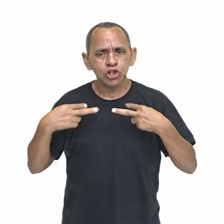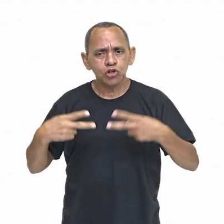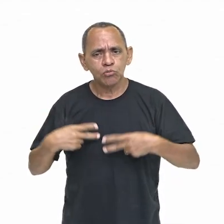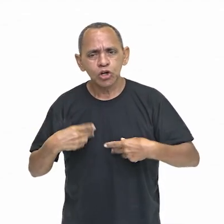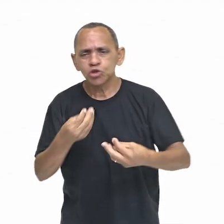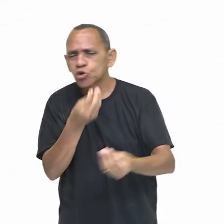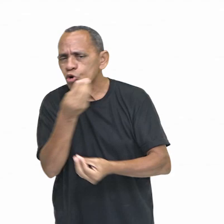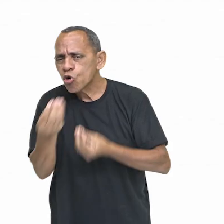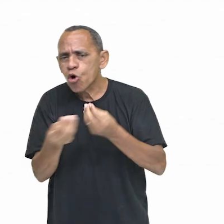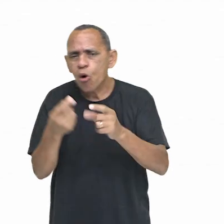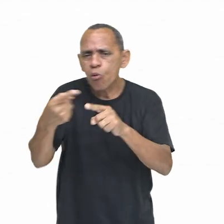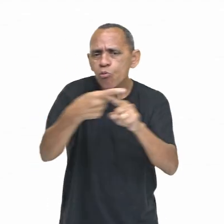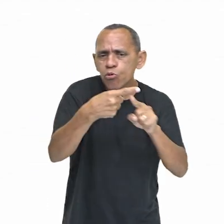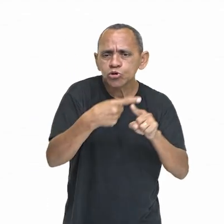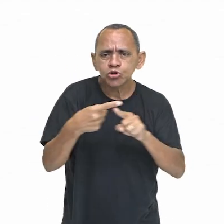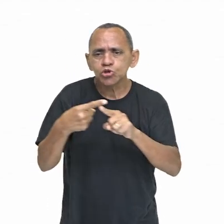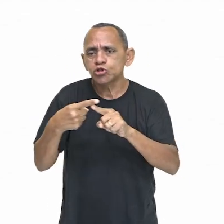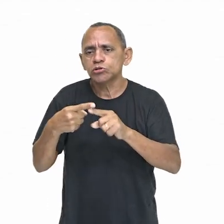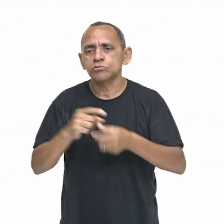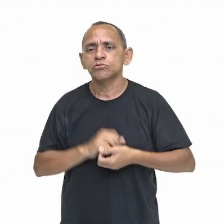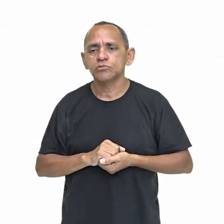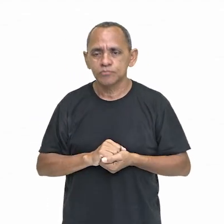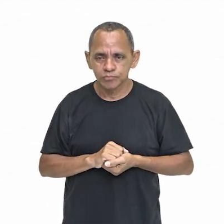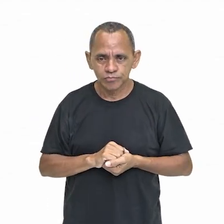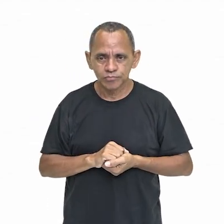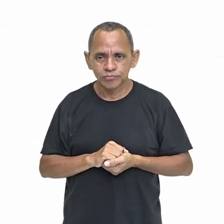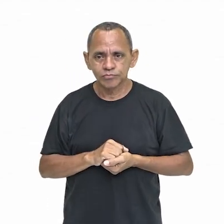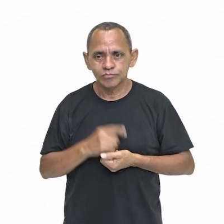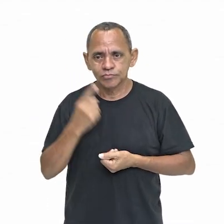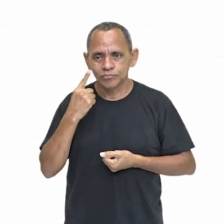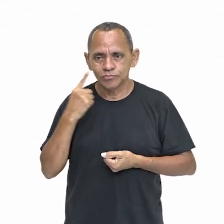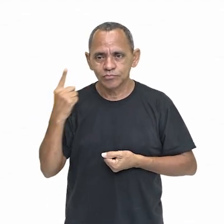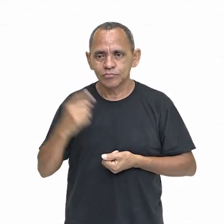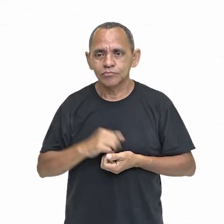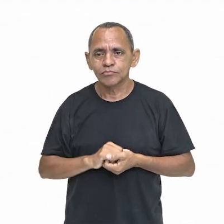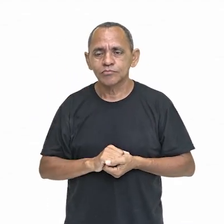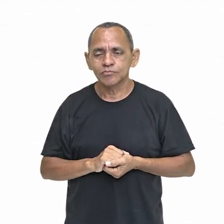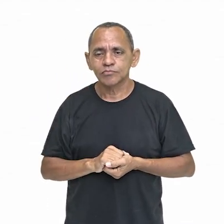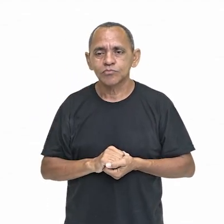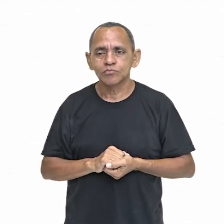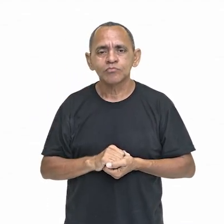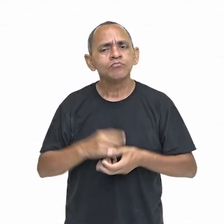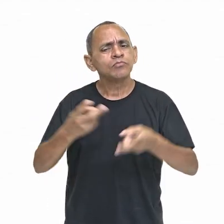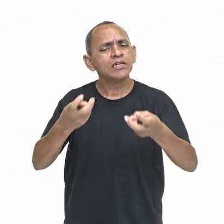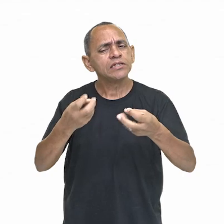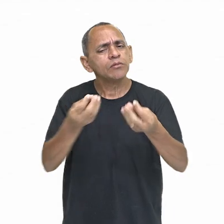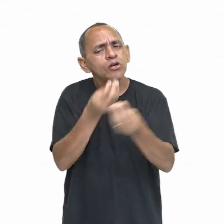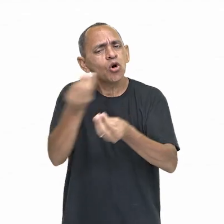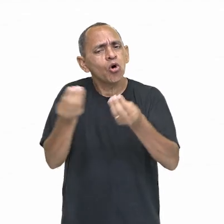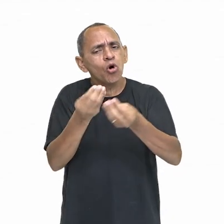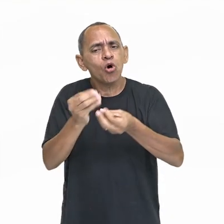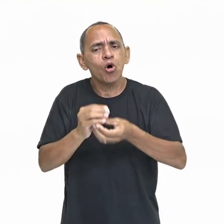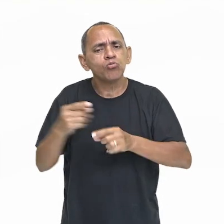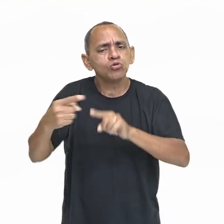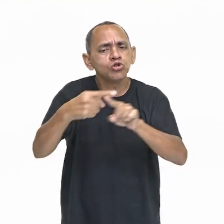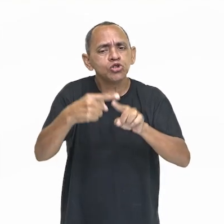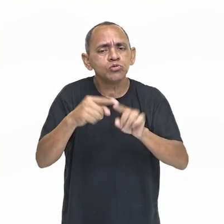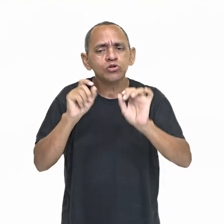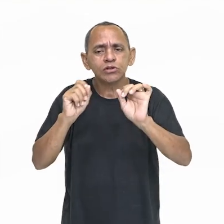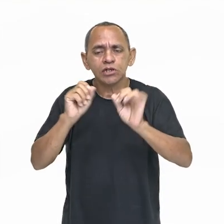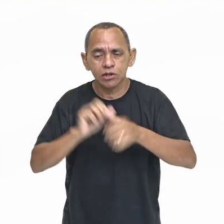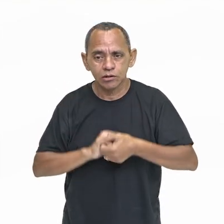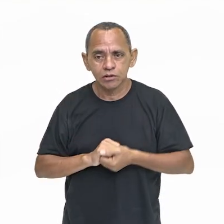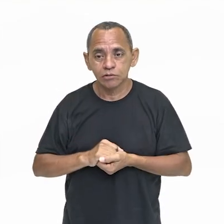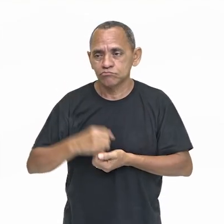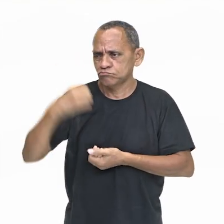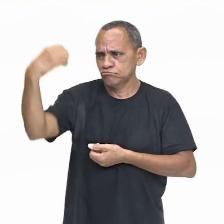a forma, você tem aí, ó, a energia solar pode ser percebida por nós sob a